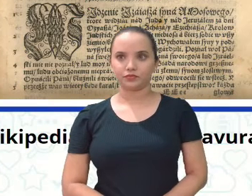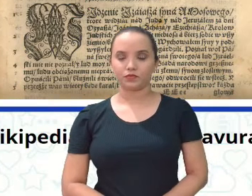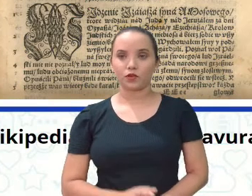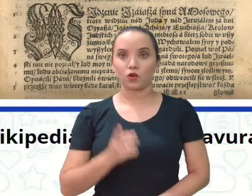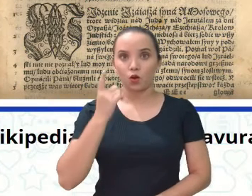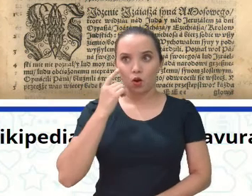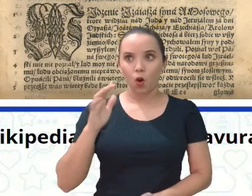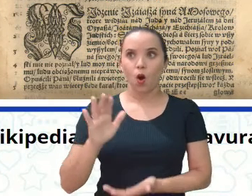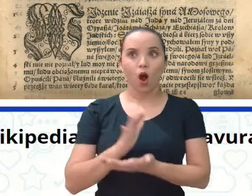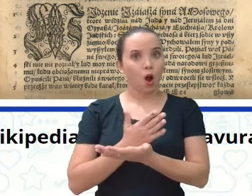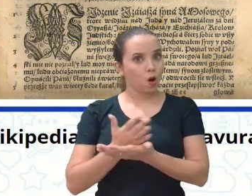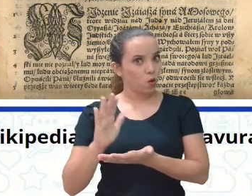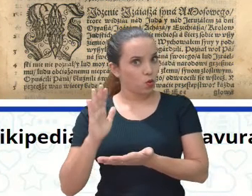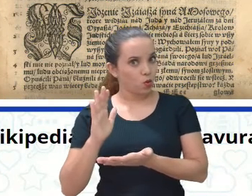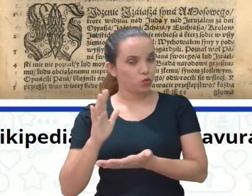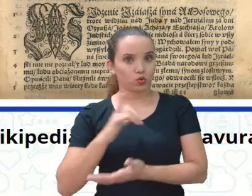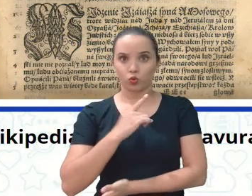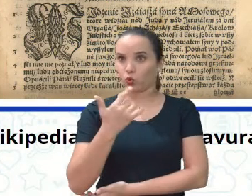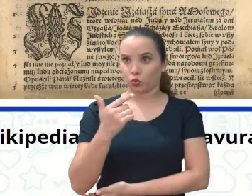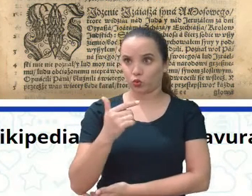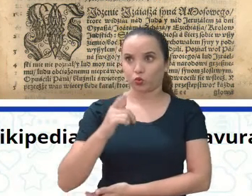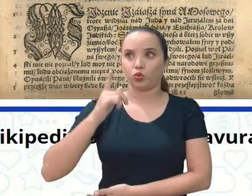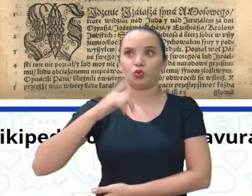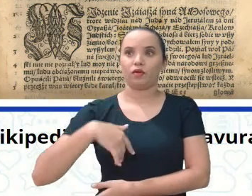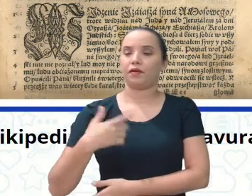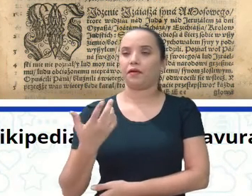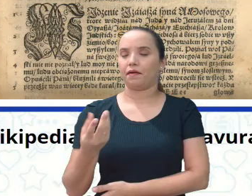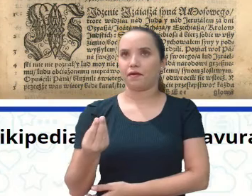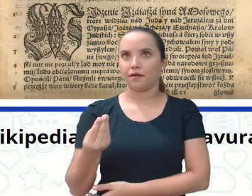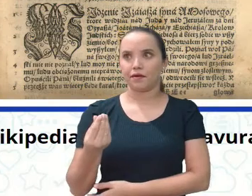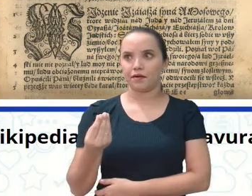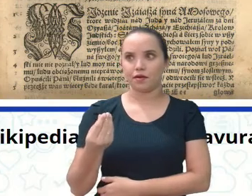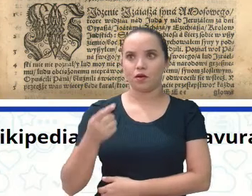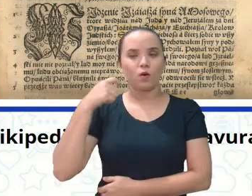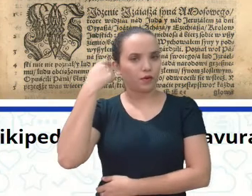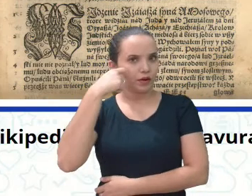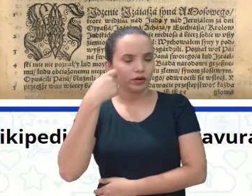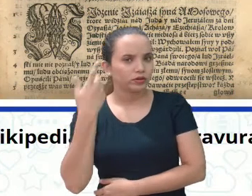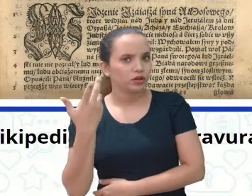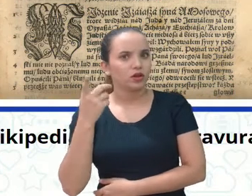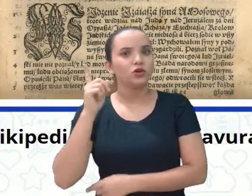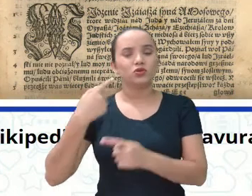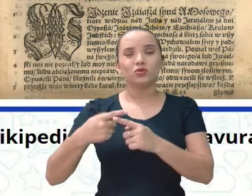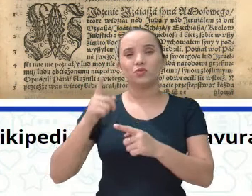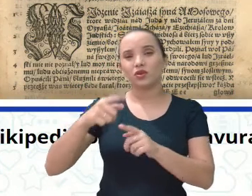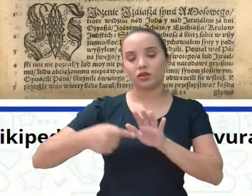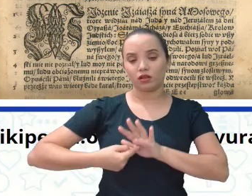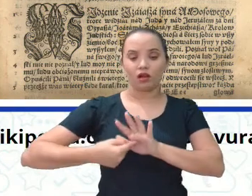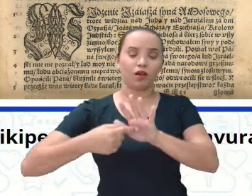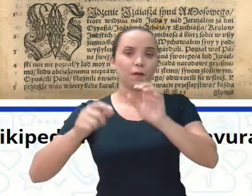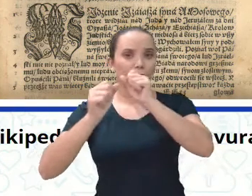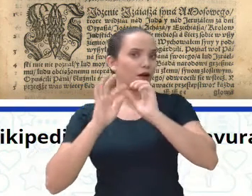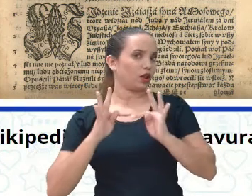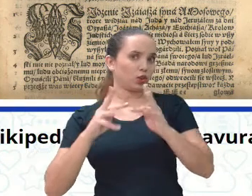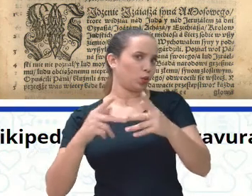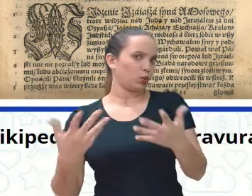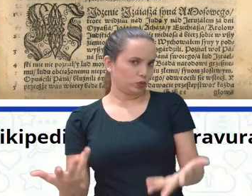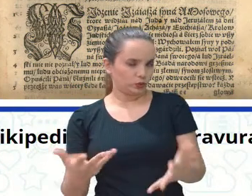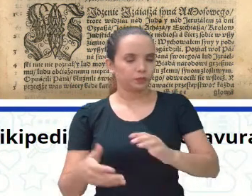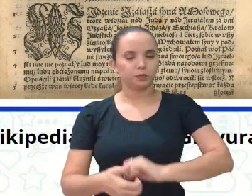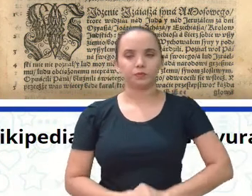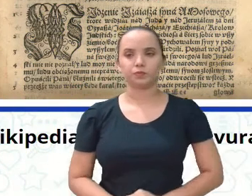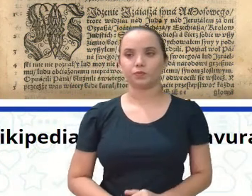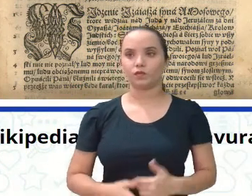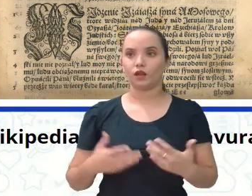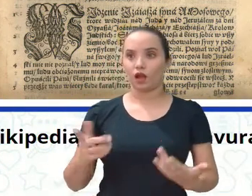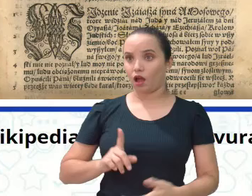Algumas não tem, tá em domínio público e não tem o artista, é anônimo, tá, gente? Bom,